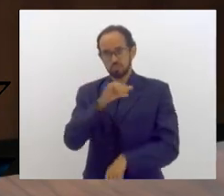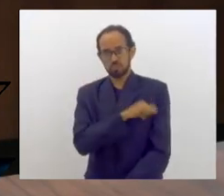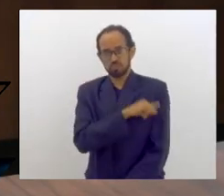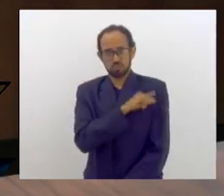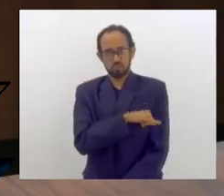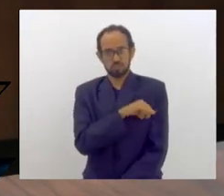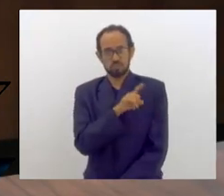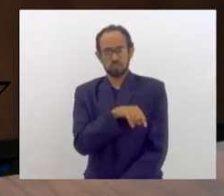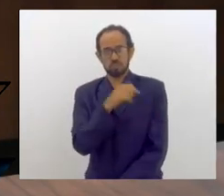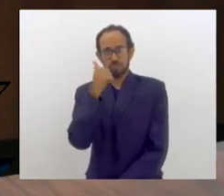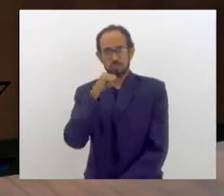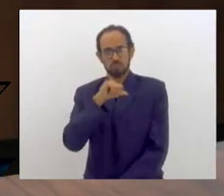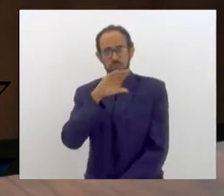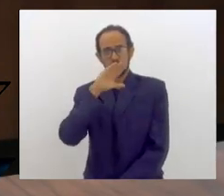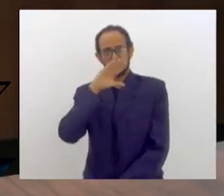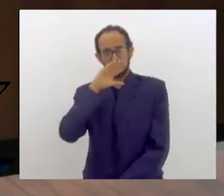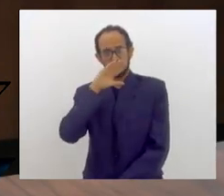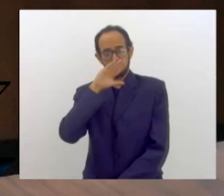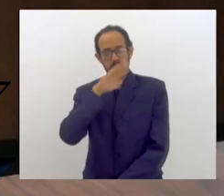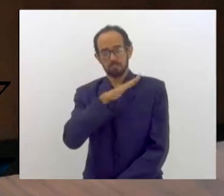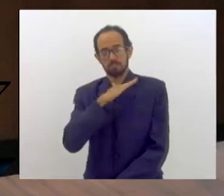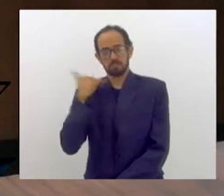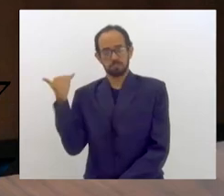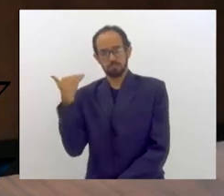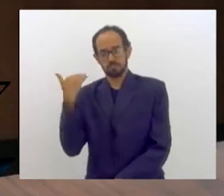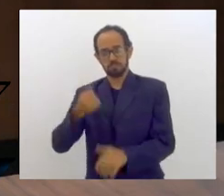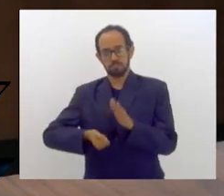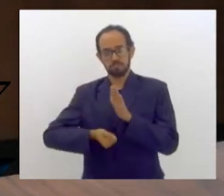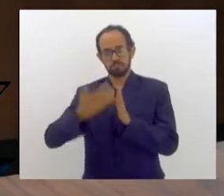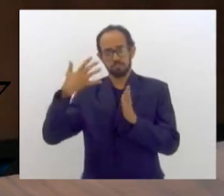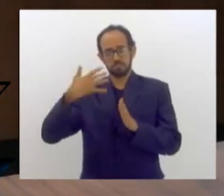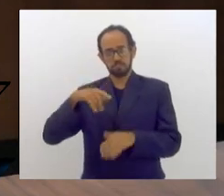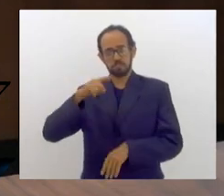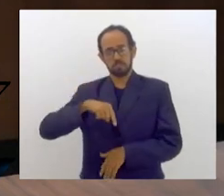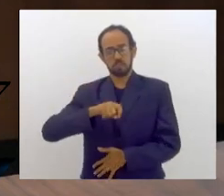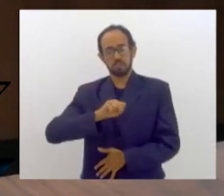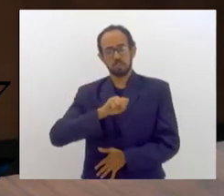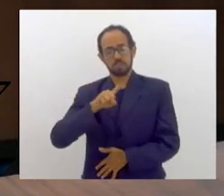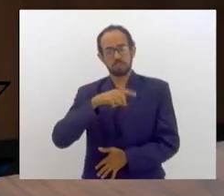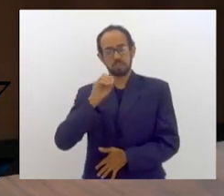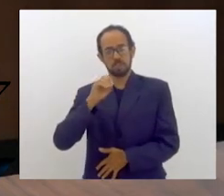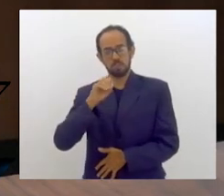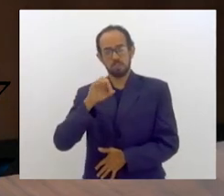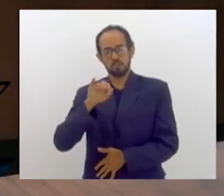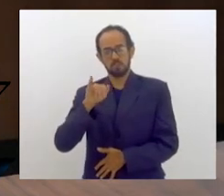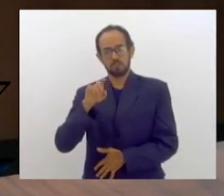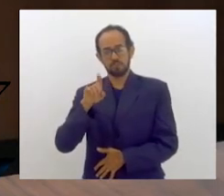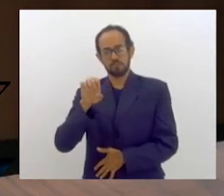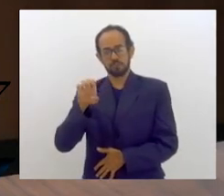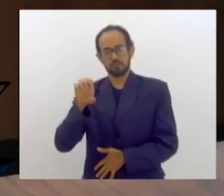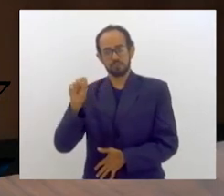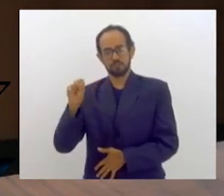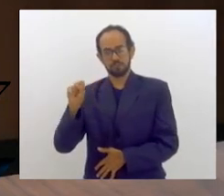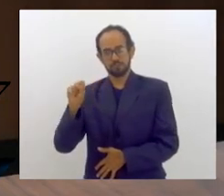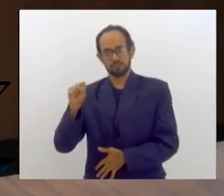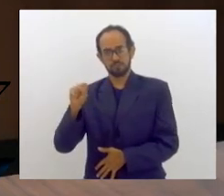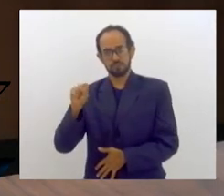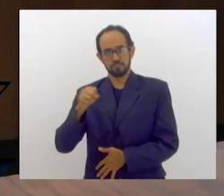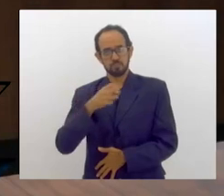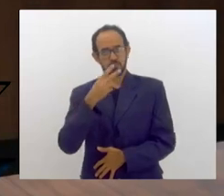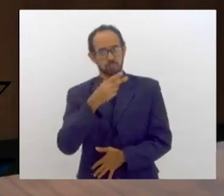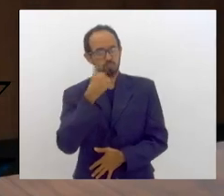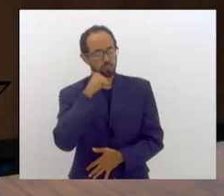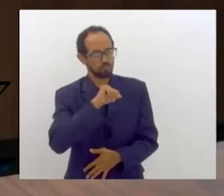materna. Me chocou a situação, aconteceu no hospital de São Fidélis. Então, duas mulheres